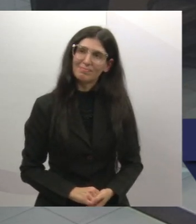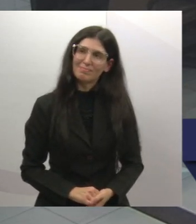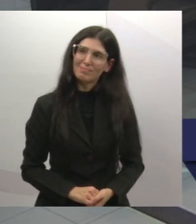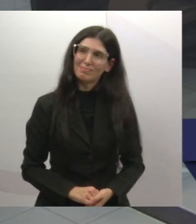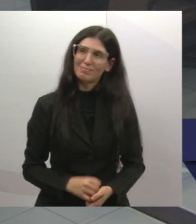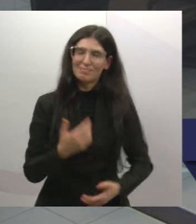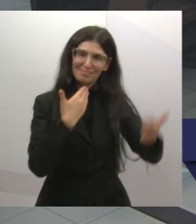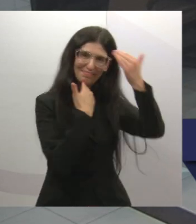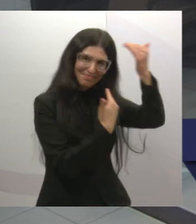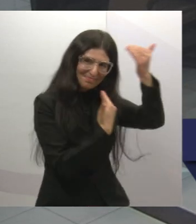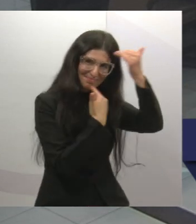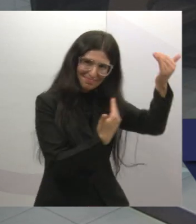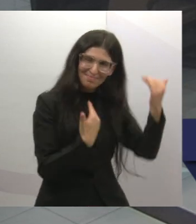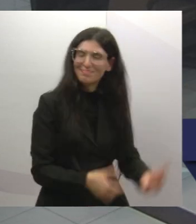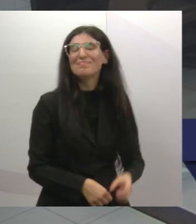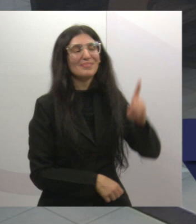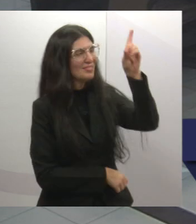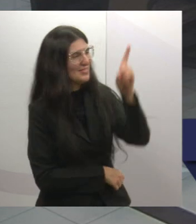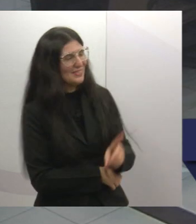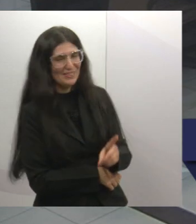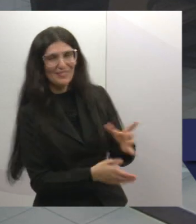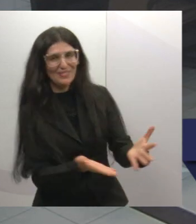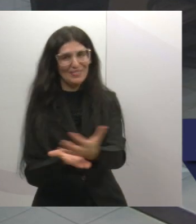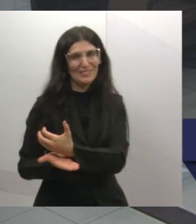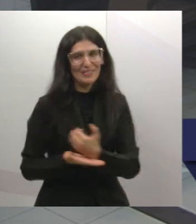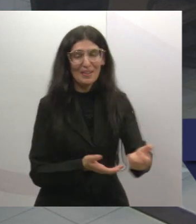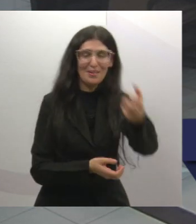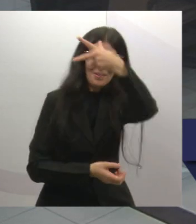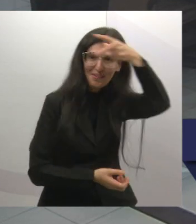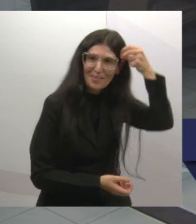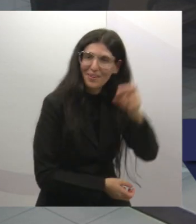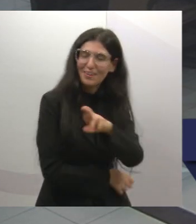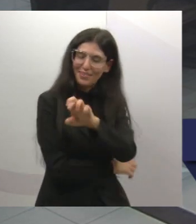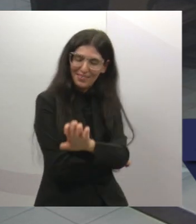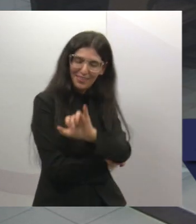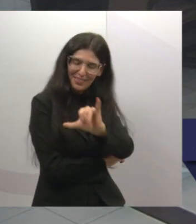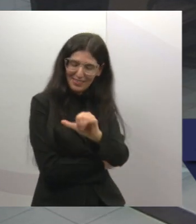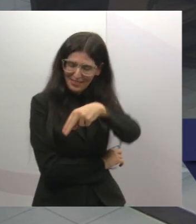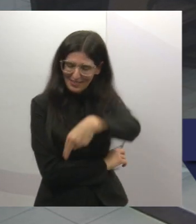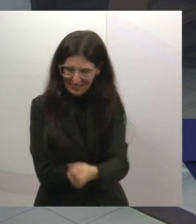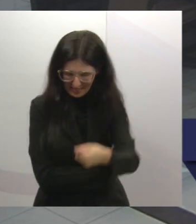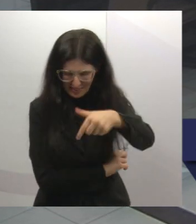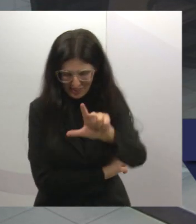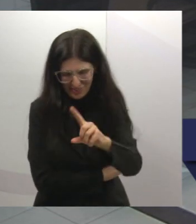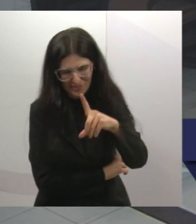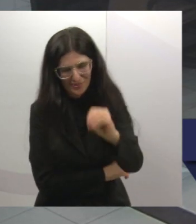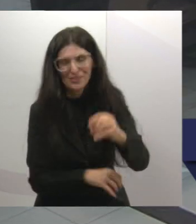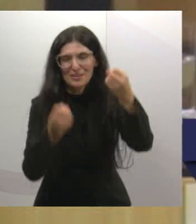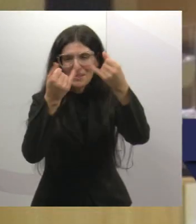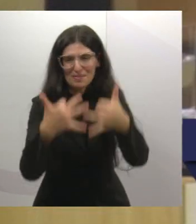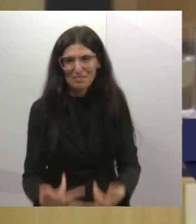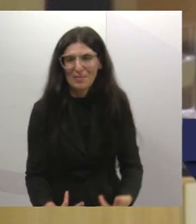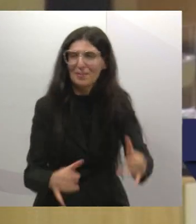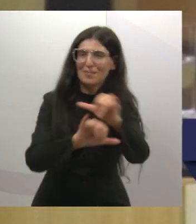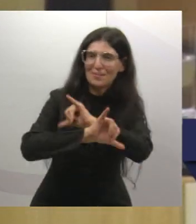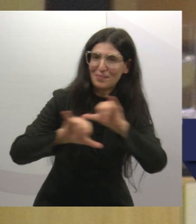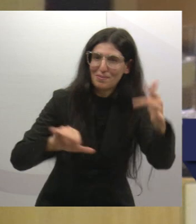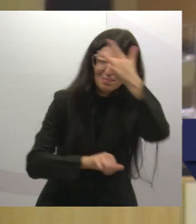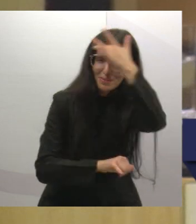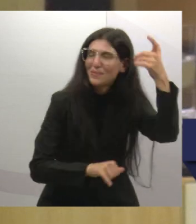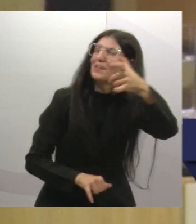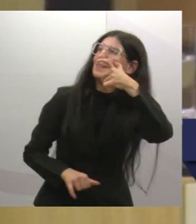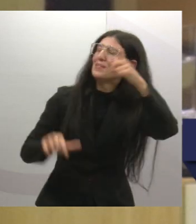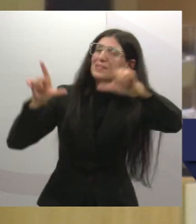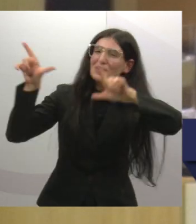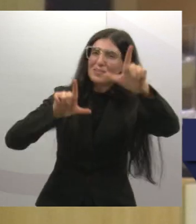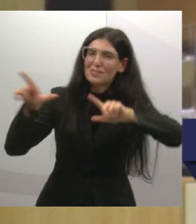Nós agradecemos ao diretor de Finanças da Prefeitura, senhor Reinaldo Priante, pela explanação. Informo que os internautas que nos